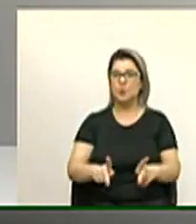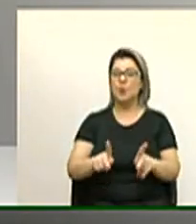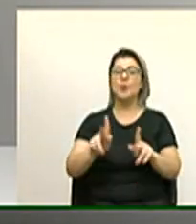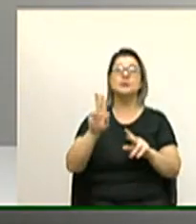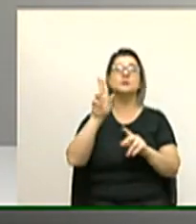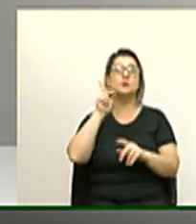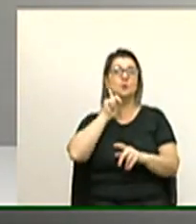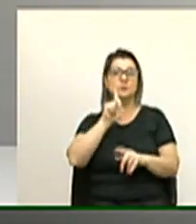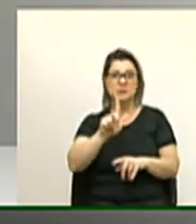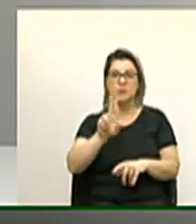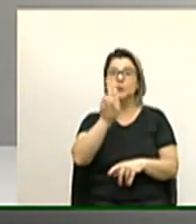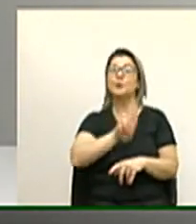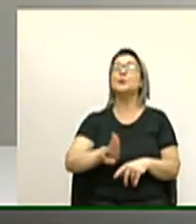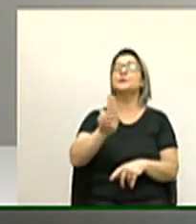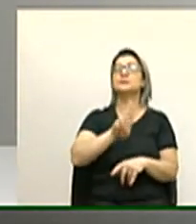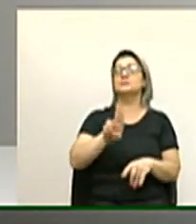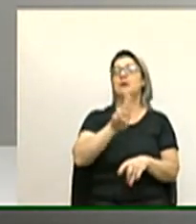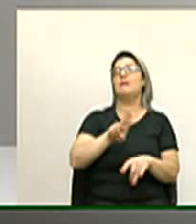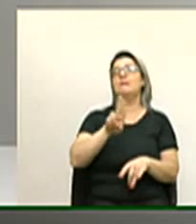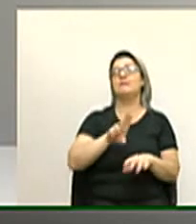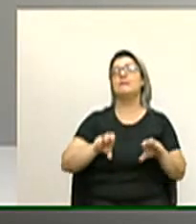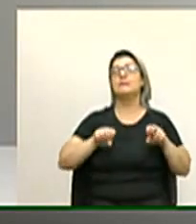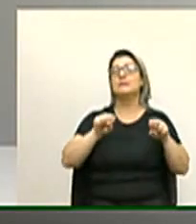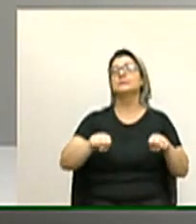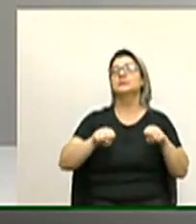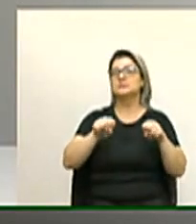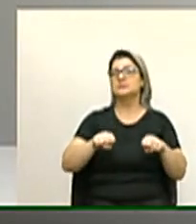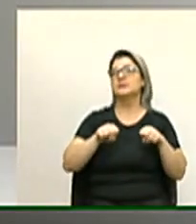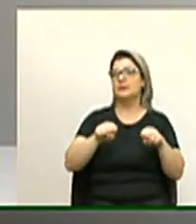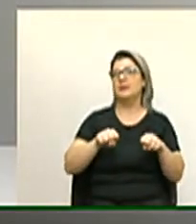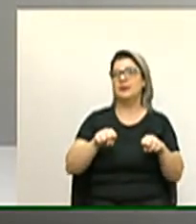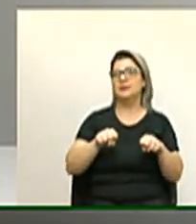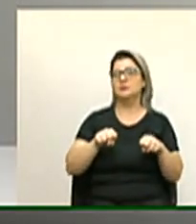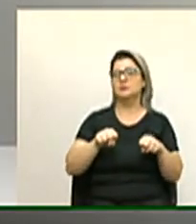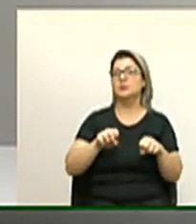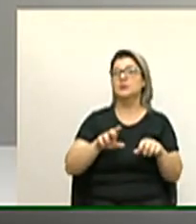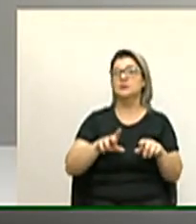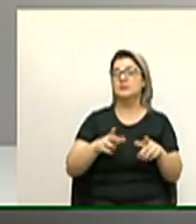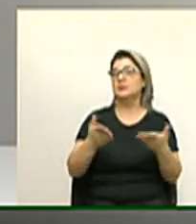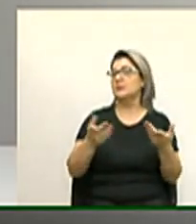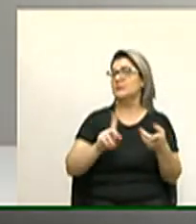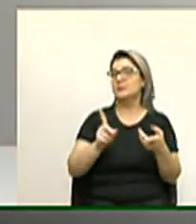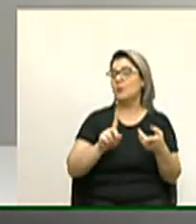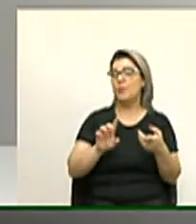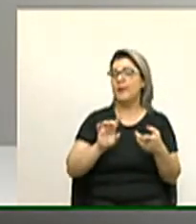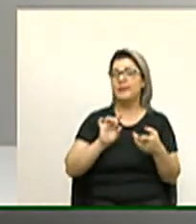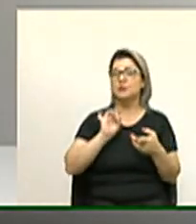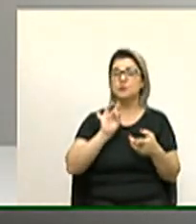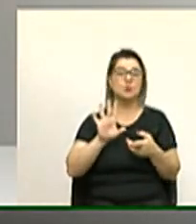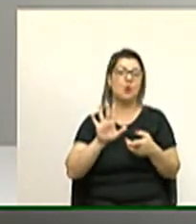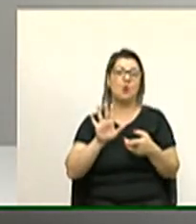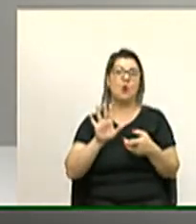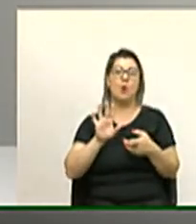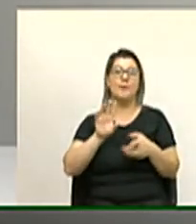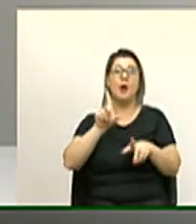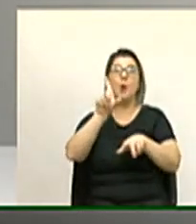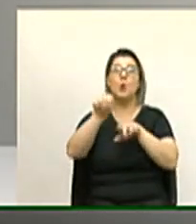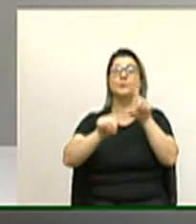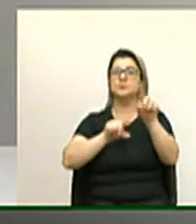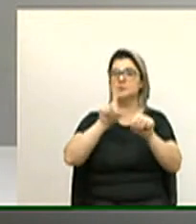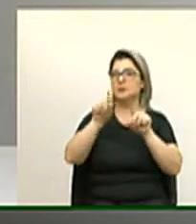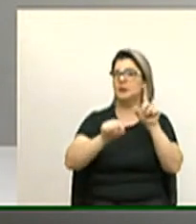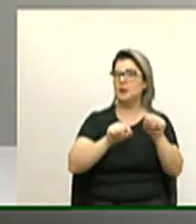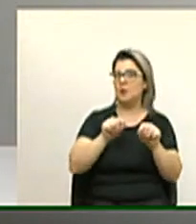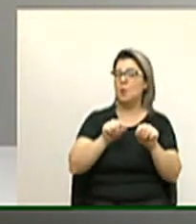de transporte que provavelmente deixe de ser alternativo até, como se diz hoje, né, porque pode ser